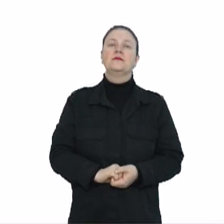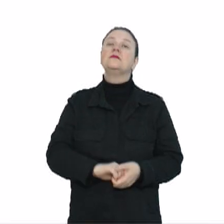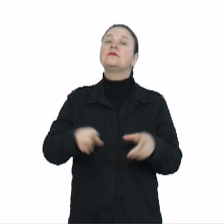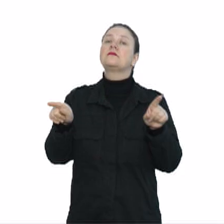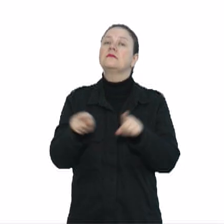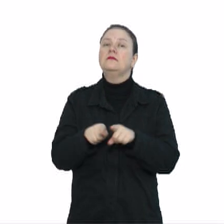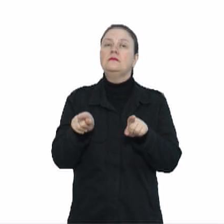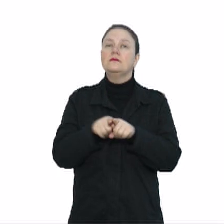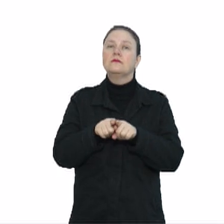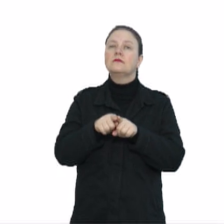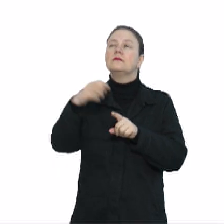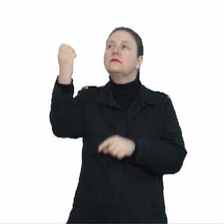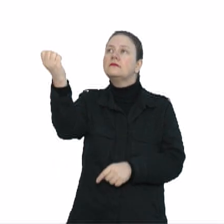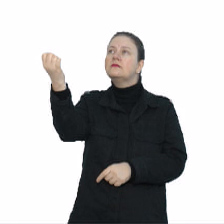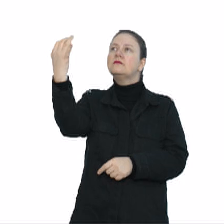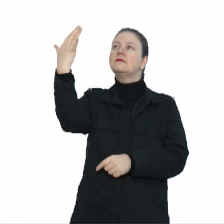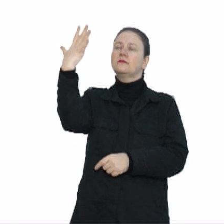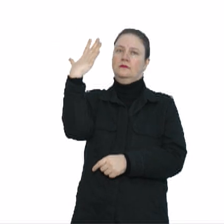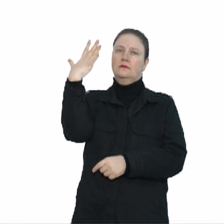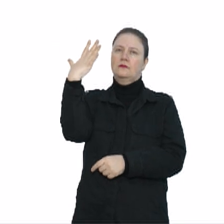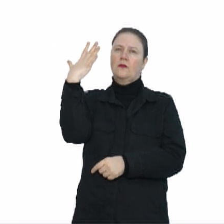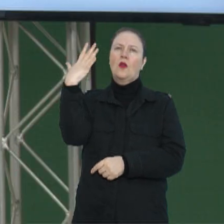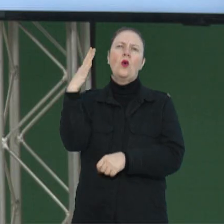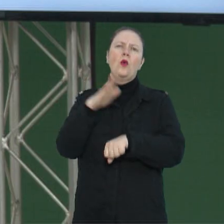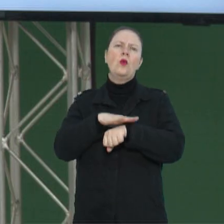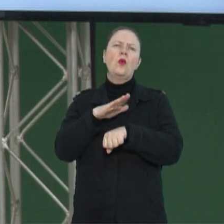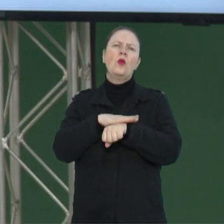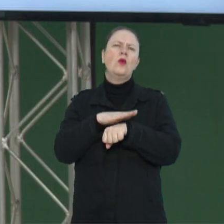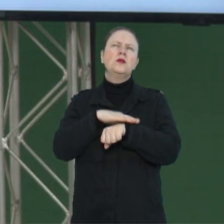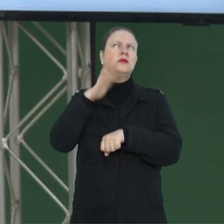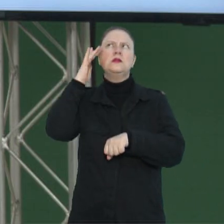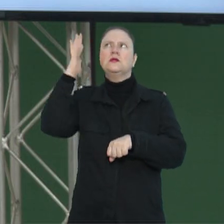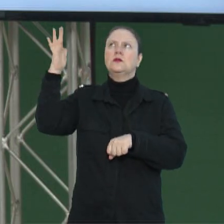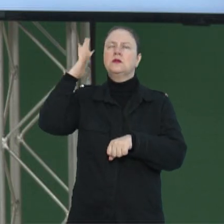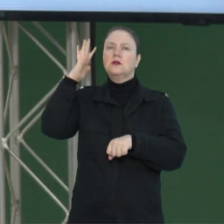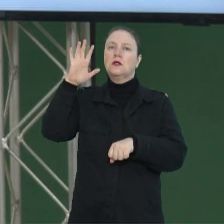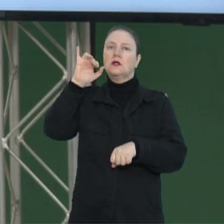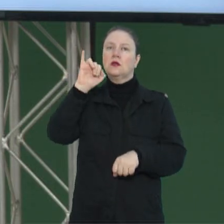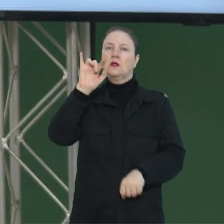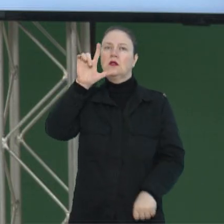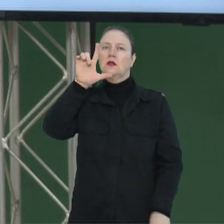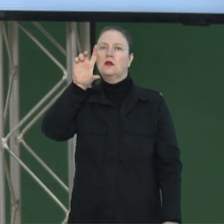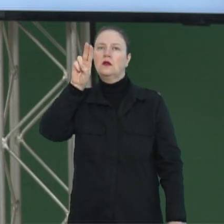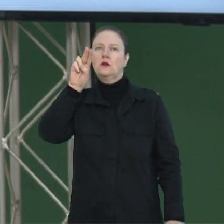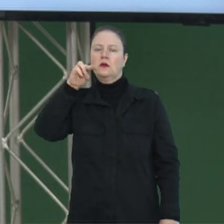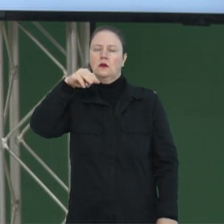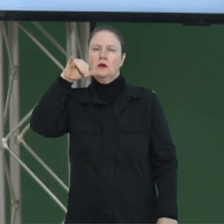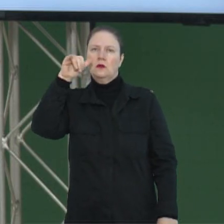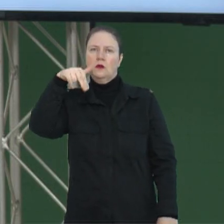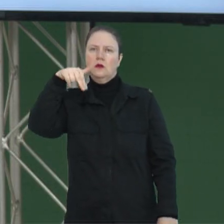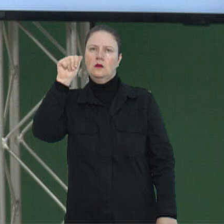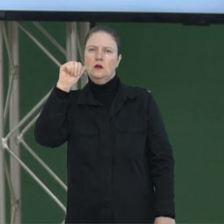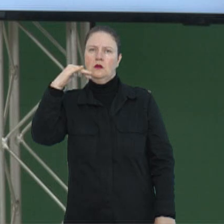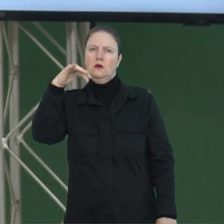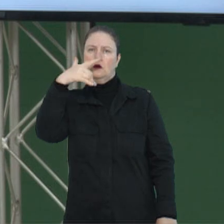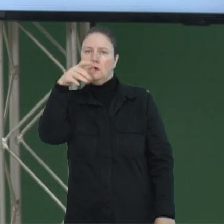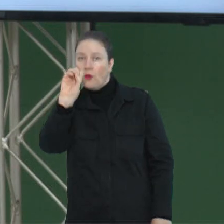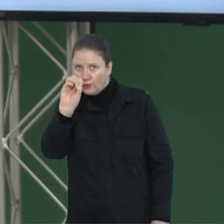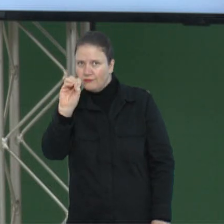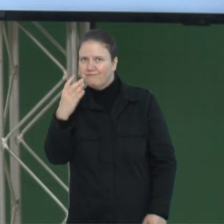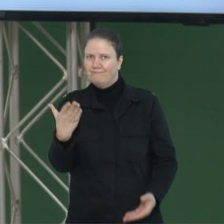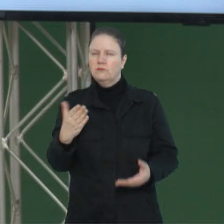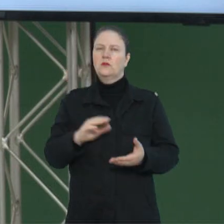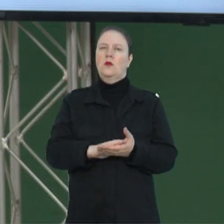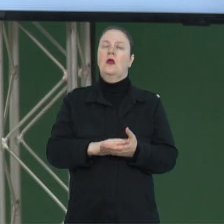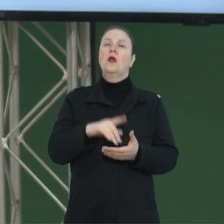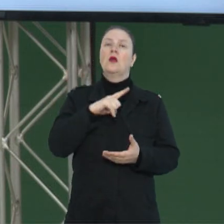a teoria da iluminação. Né? Santo Agostinho vai então se adaptar das teorias do Platão e que o Platão chamou de reminiscência. Lembra